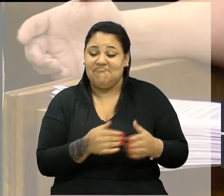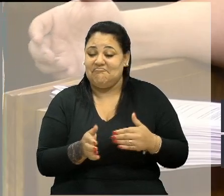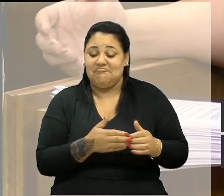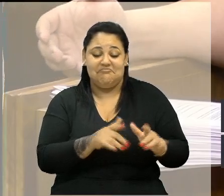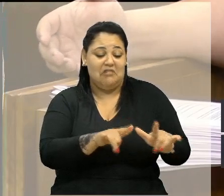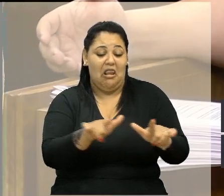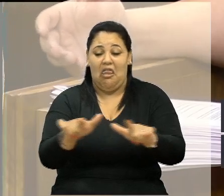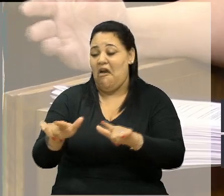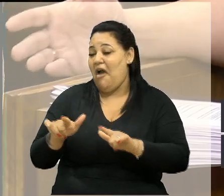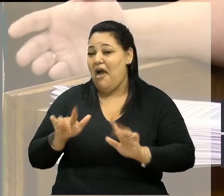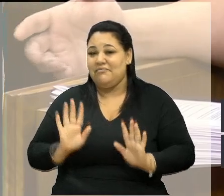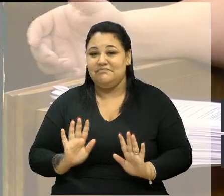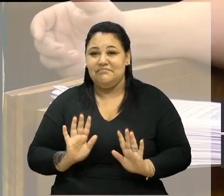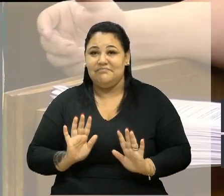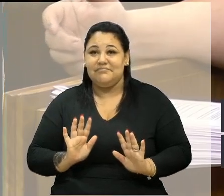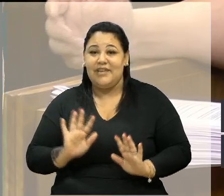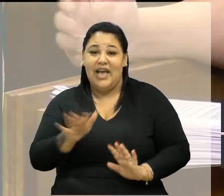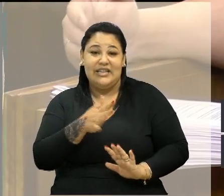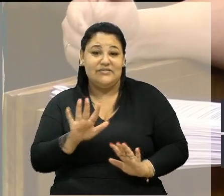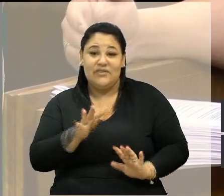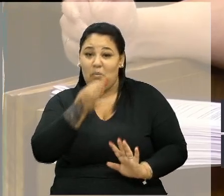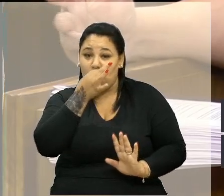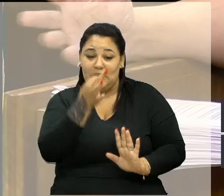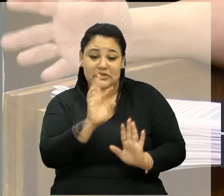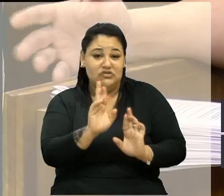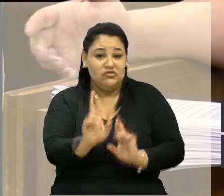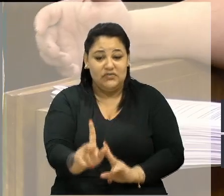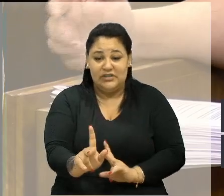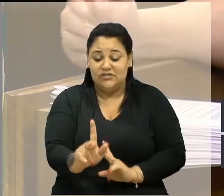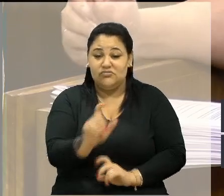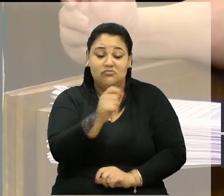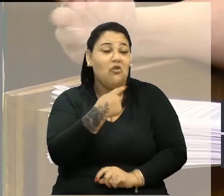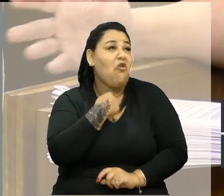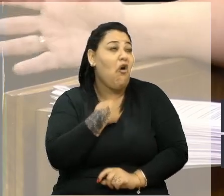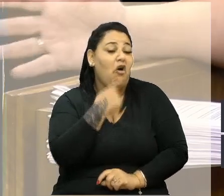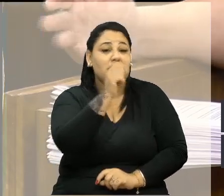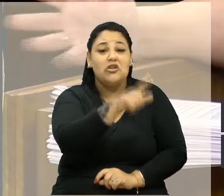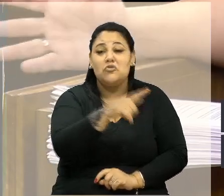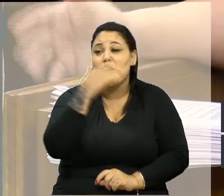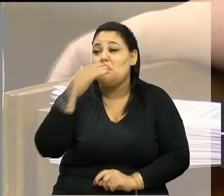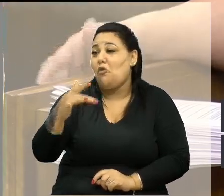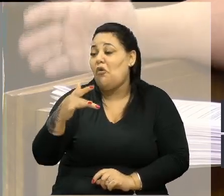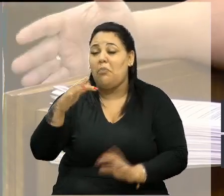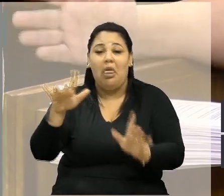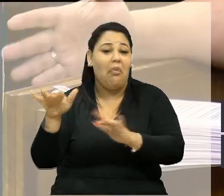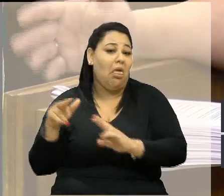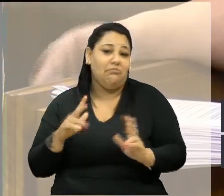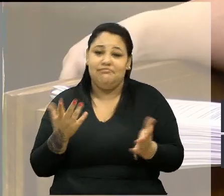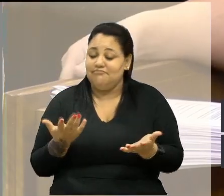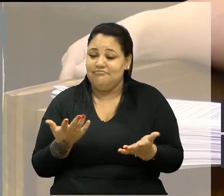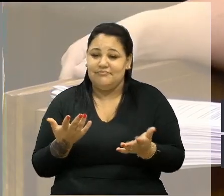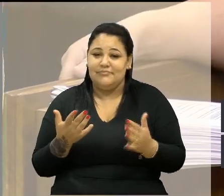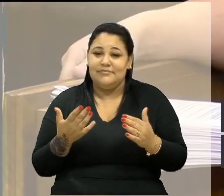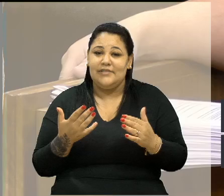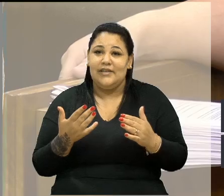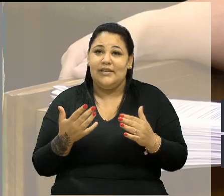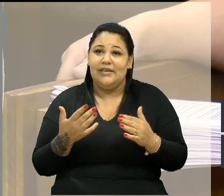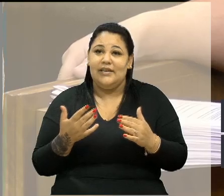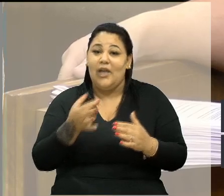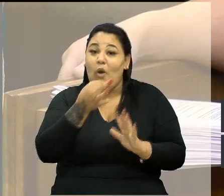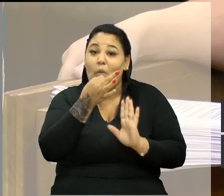for, a gente vai discordar. Um gosta do vermelho, outro do azul, um do verde, outro do roxo e assim por diante. Então, é discordar, não